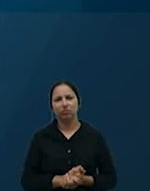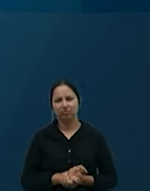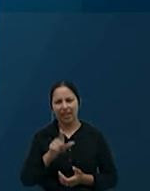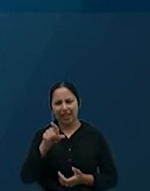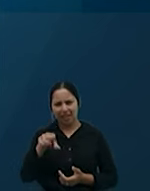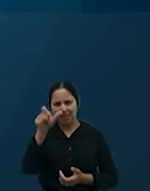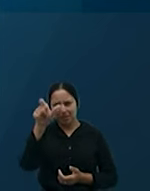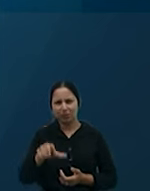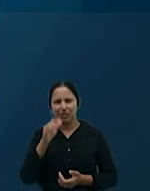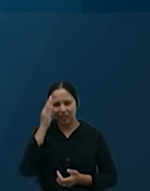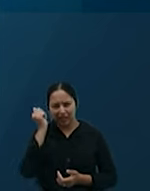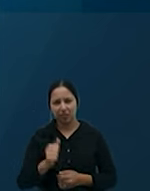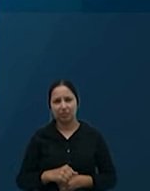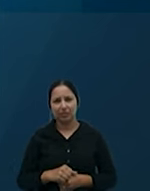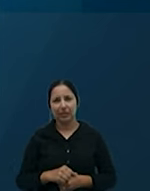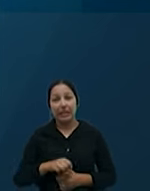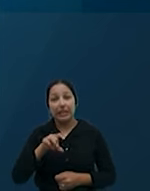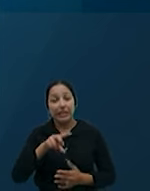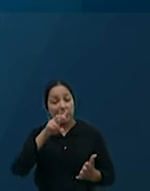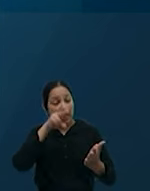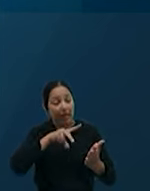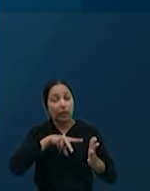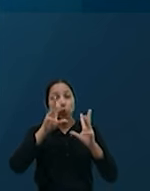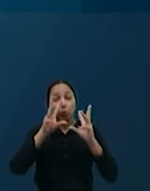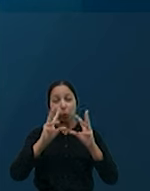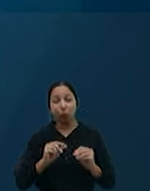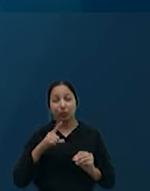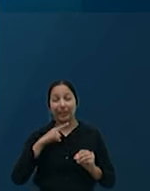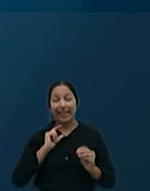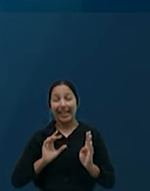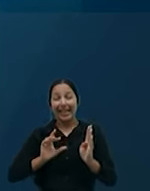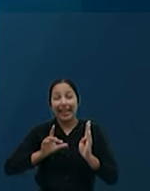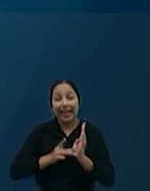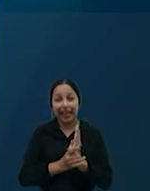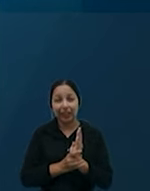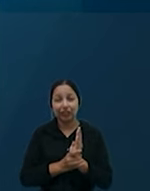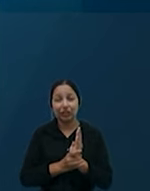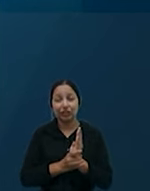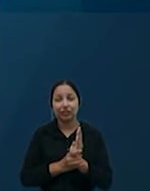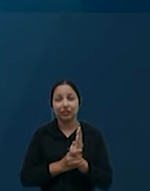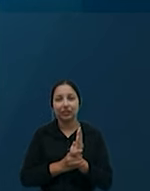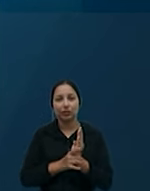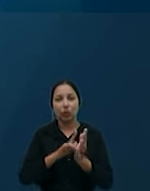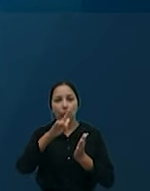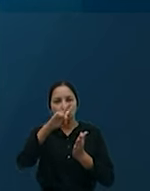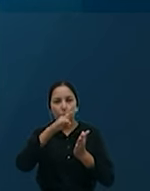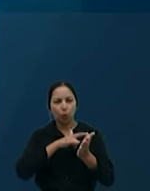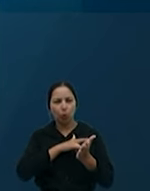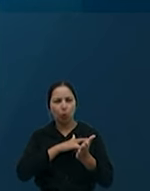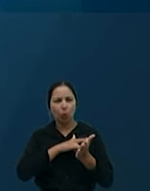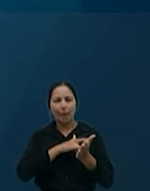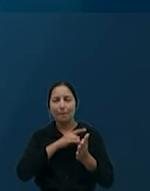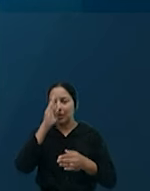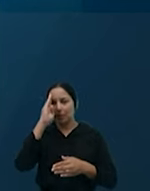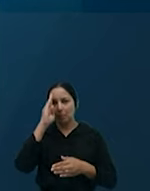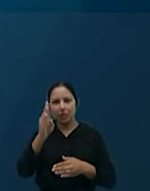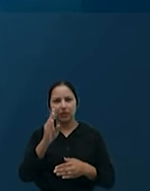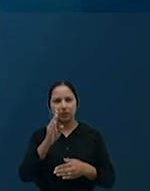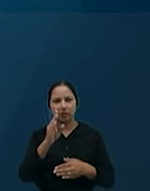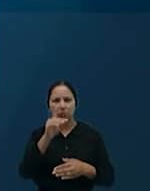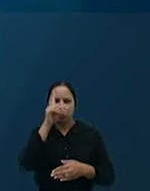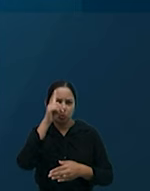tudo isso, não há garantia alguma de que o documento-chave, não sabemos qual é, nunca sabemos qual